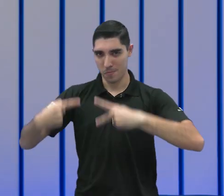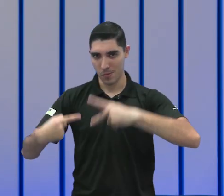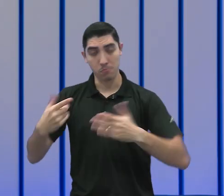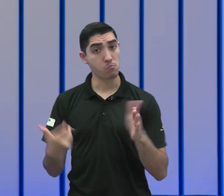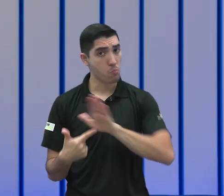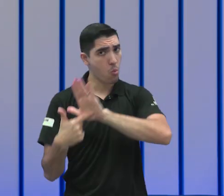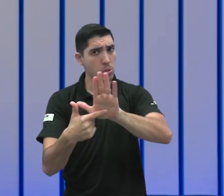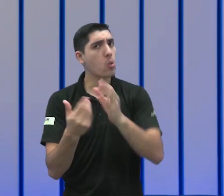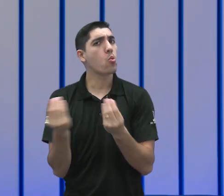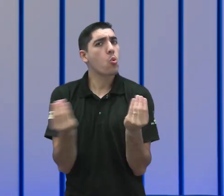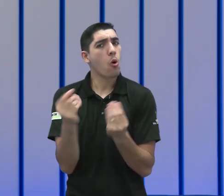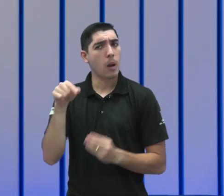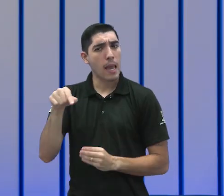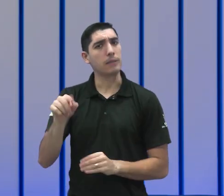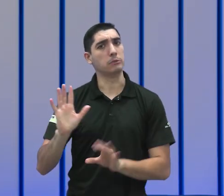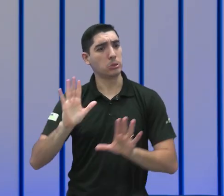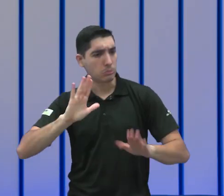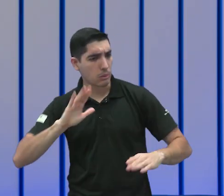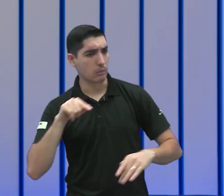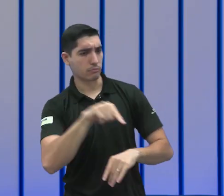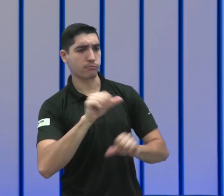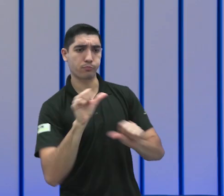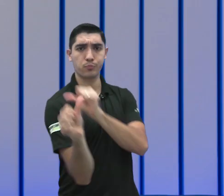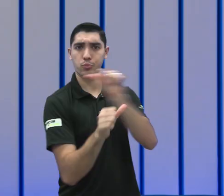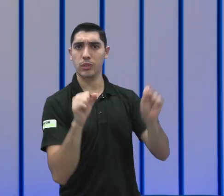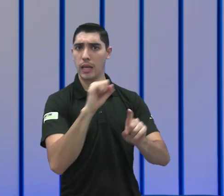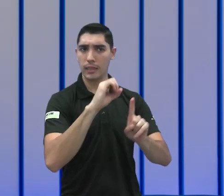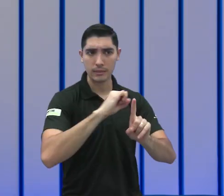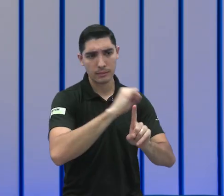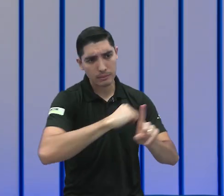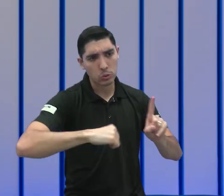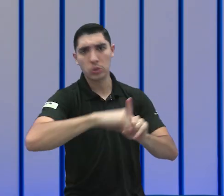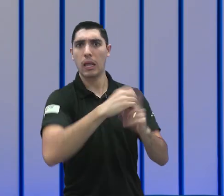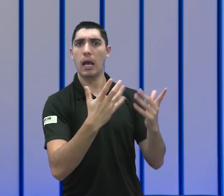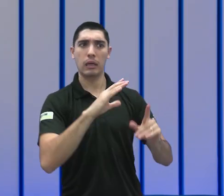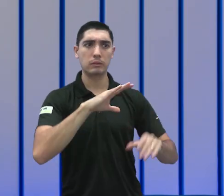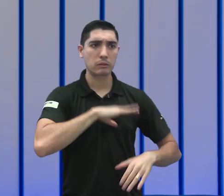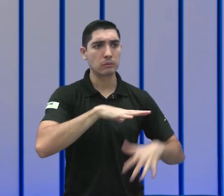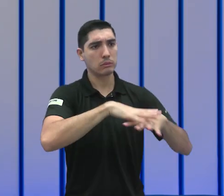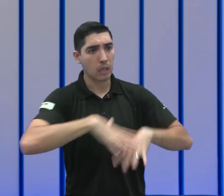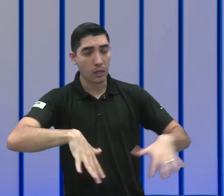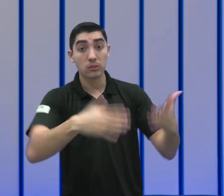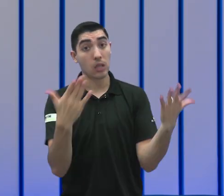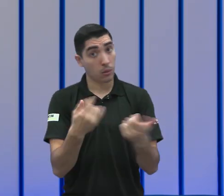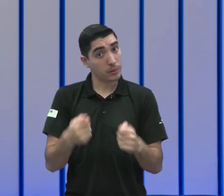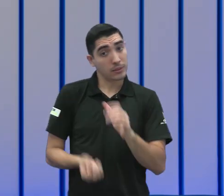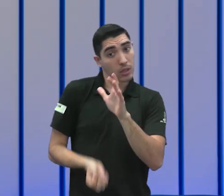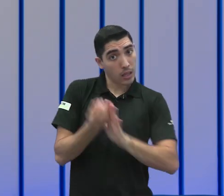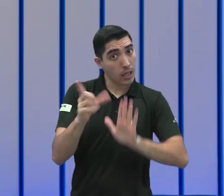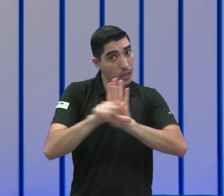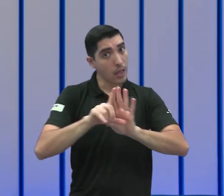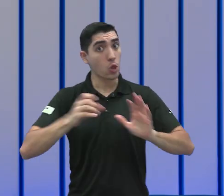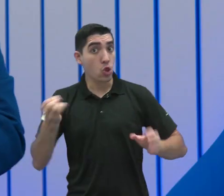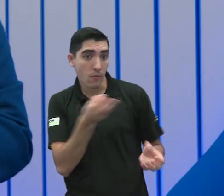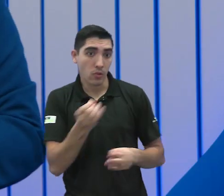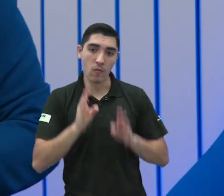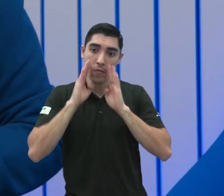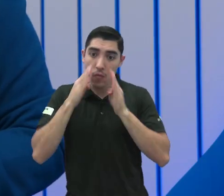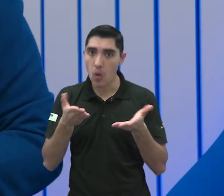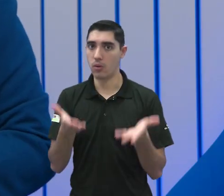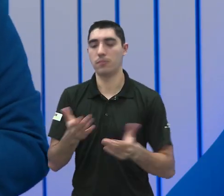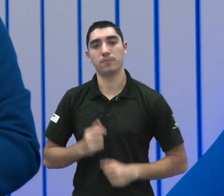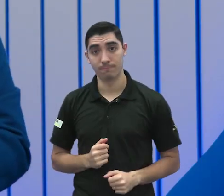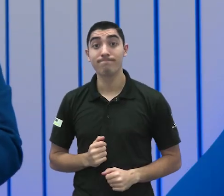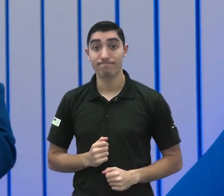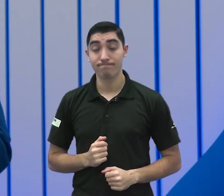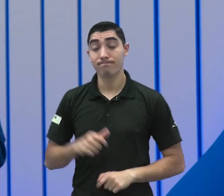o impacto disso na organização das cidades e a necessidade de um novo olhar para as políticas públicas. Esse perfil